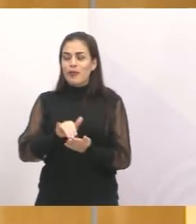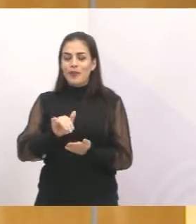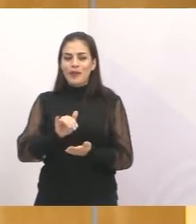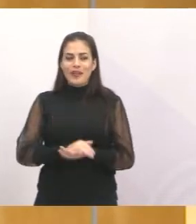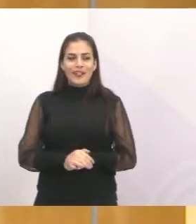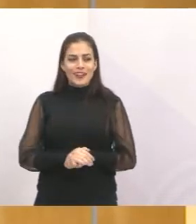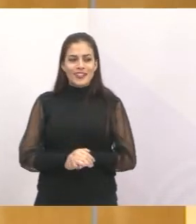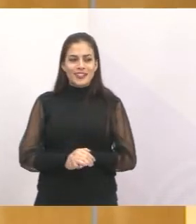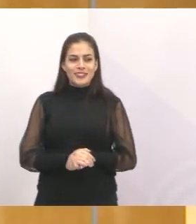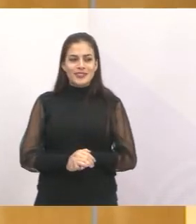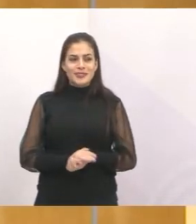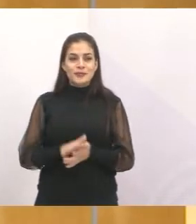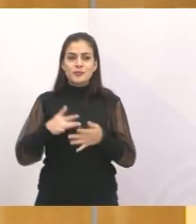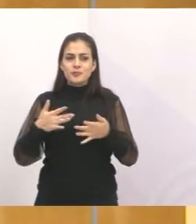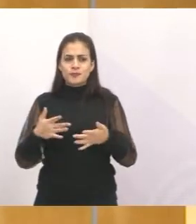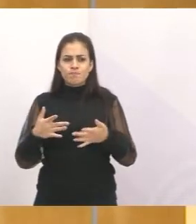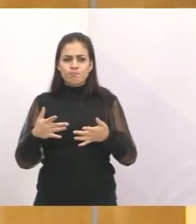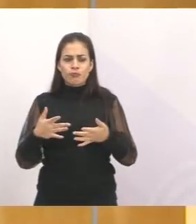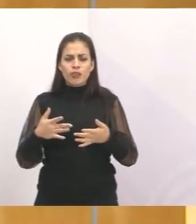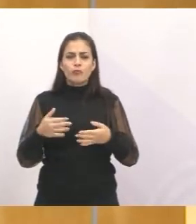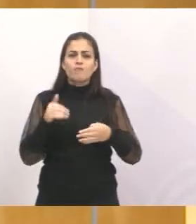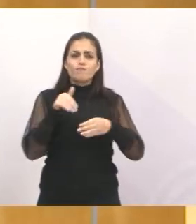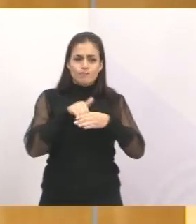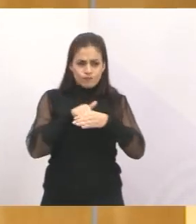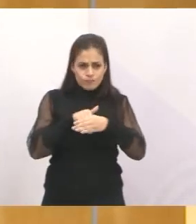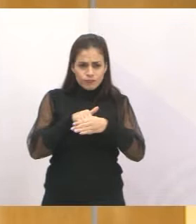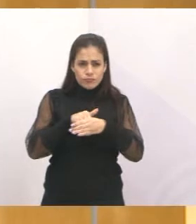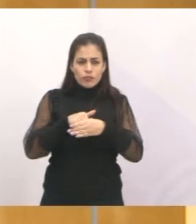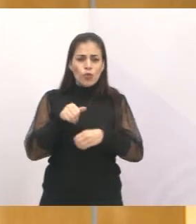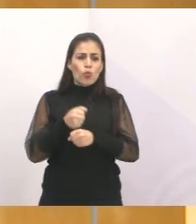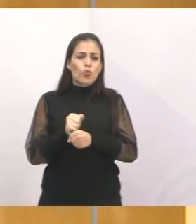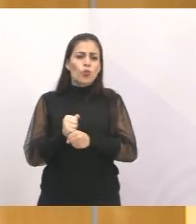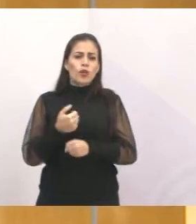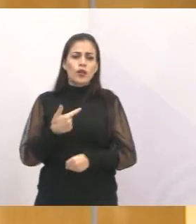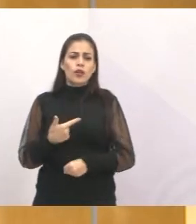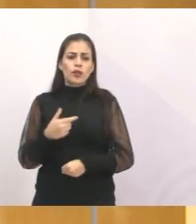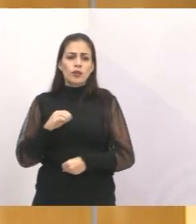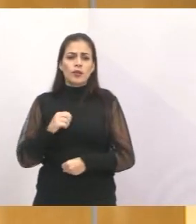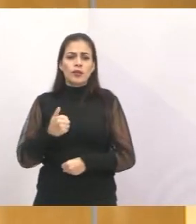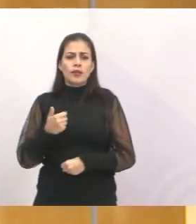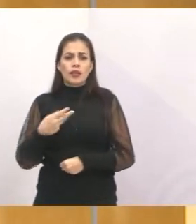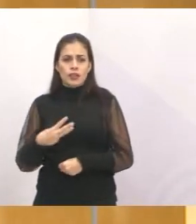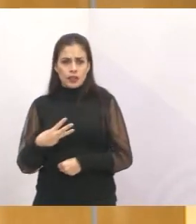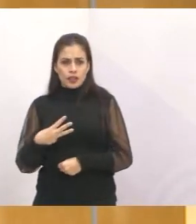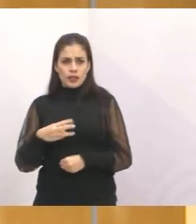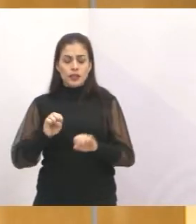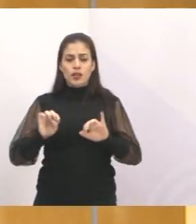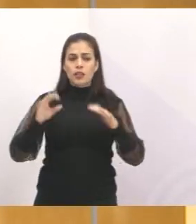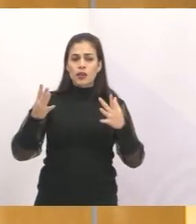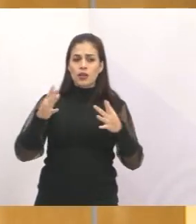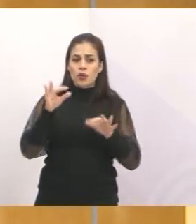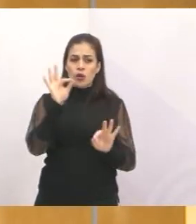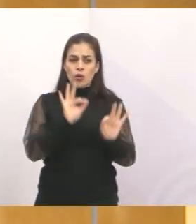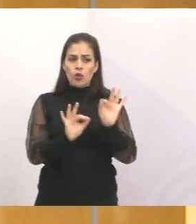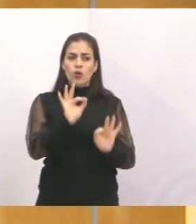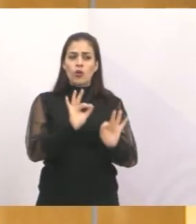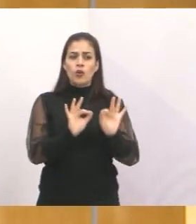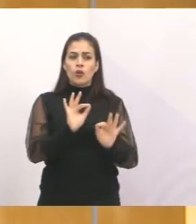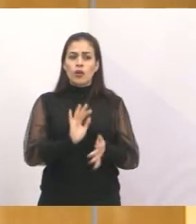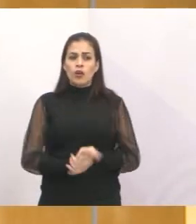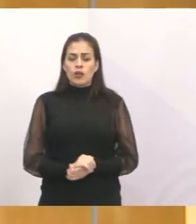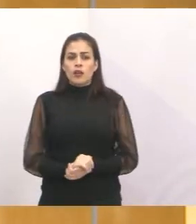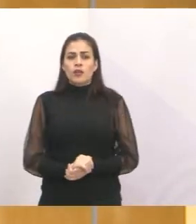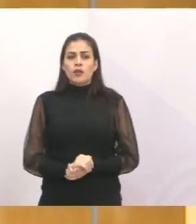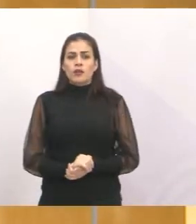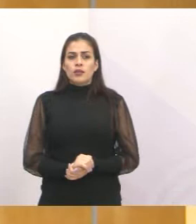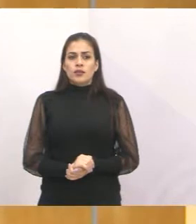de 2013 uma legislação que criou o serviço de regulação. Então, uma imposição legal, uma